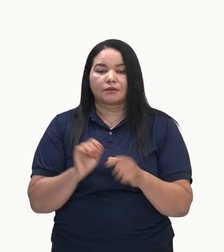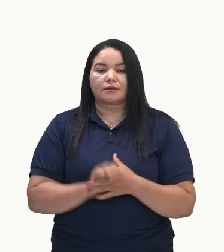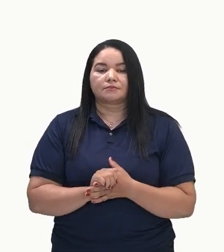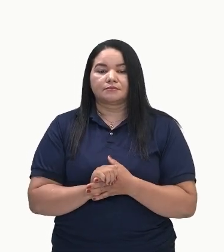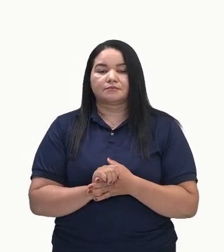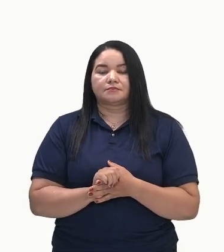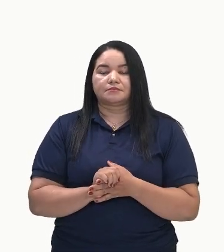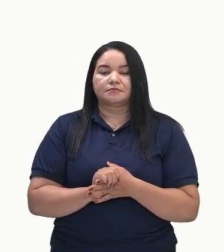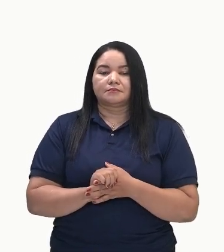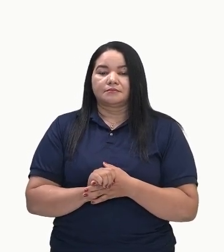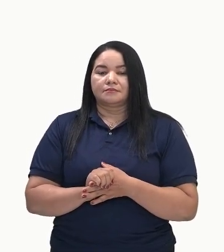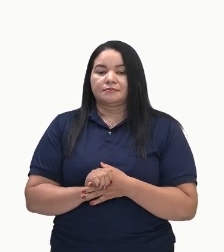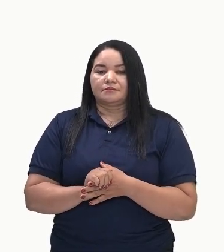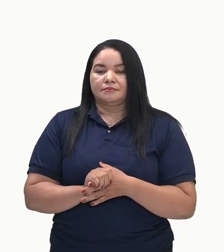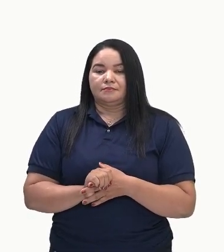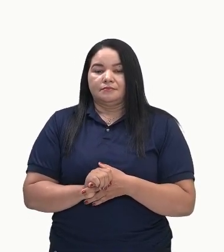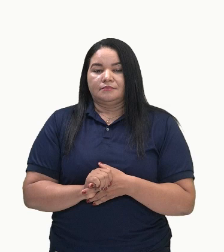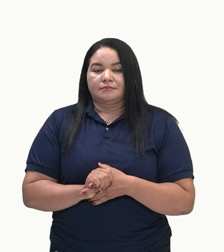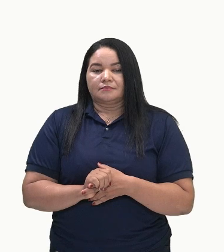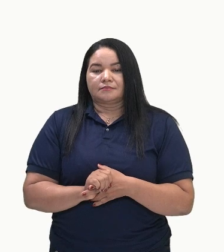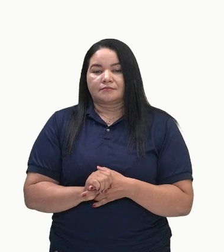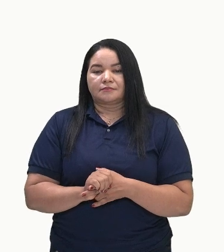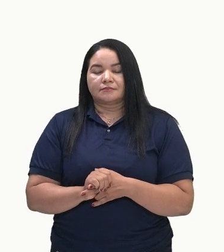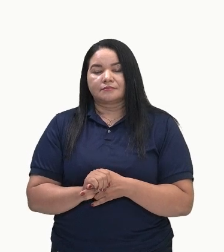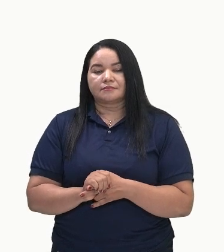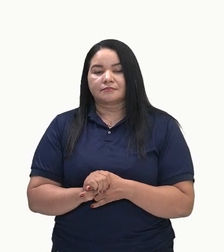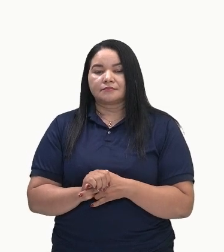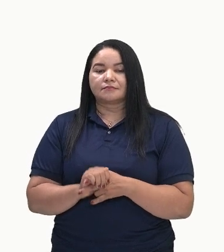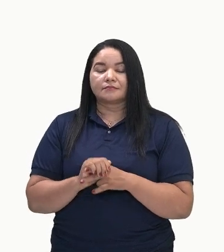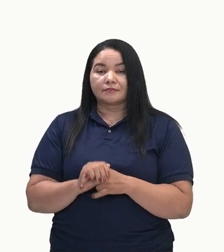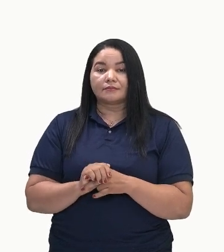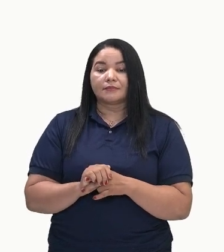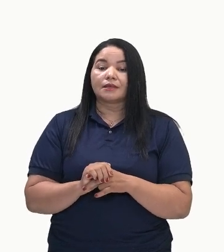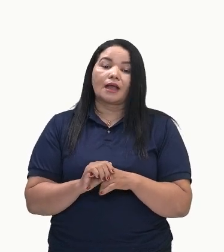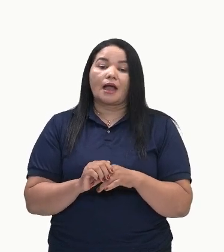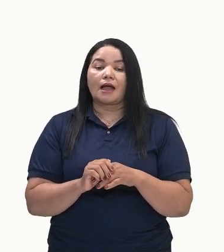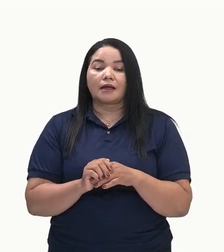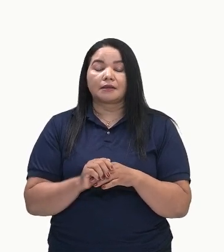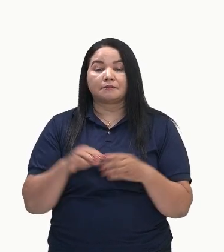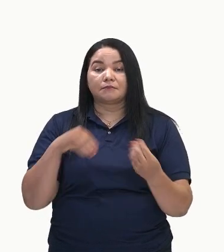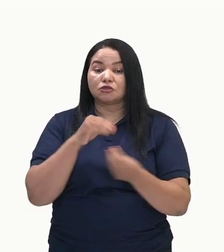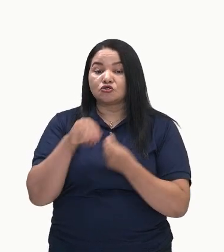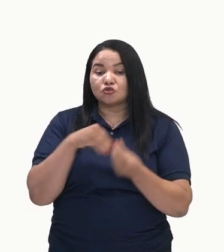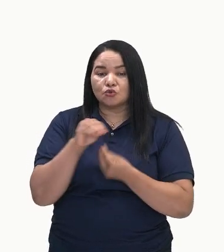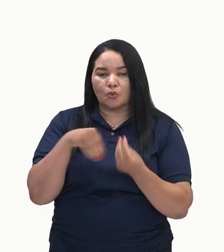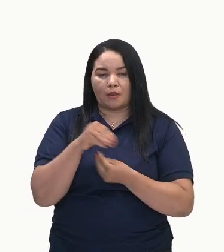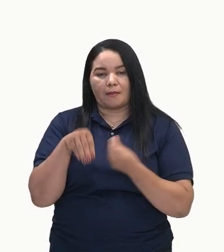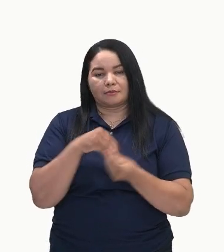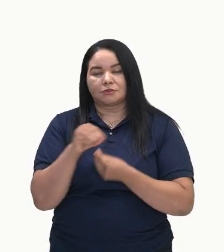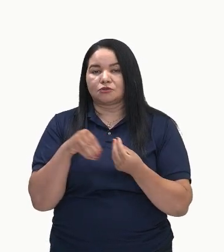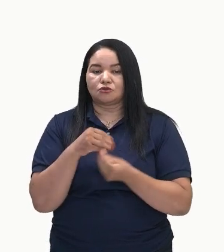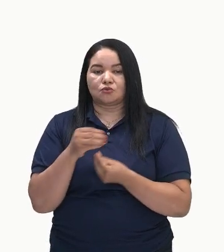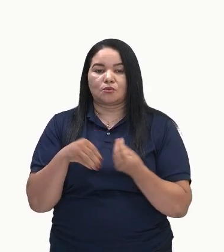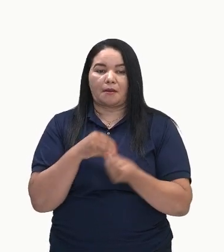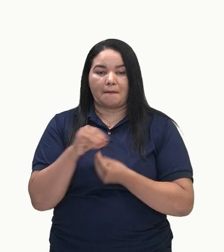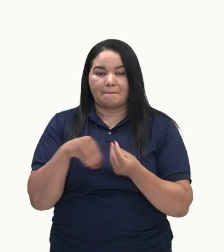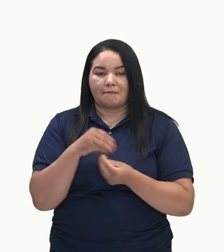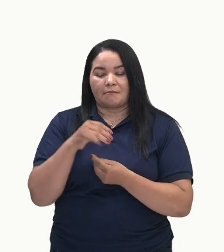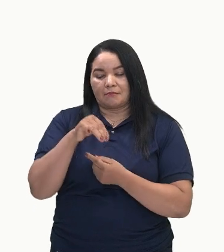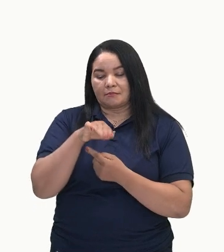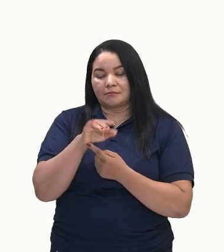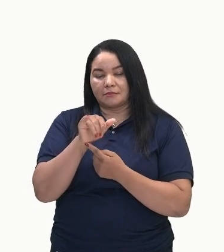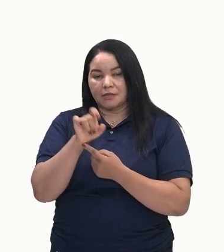Segundo, secondly, mix them well. Misture, a palavrinha mix quer dizer misturar, tá? Mexa,